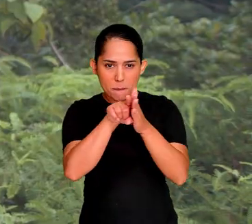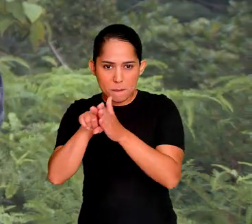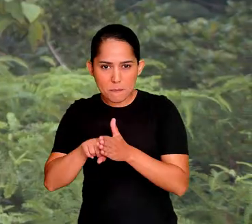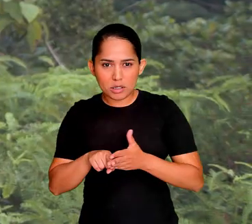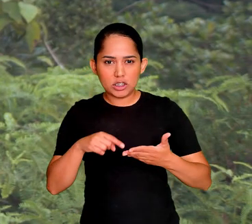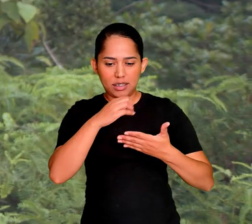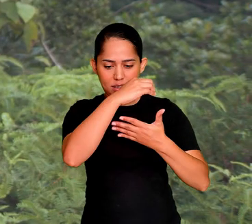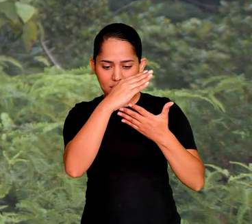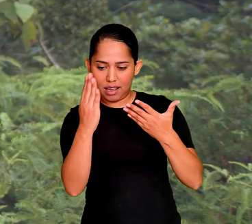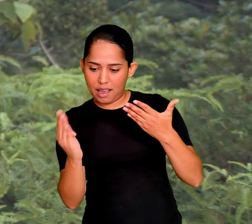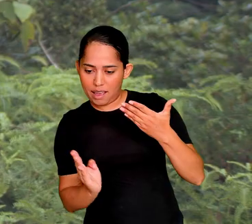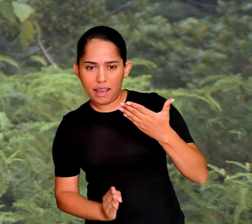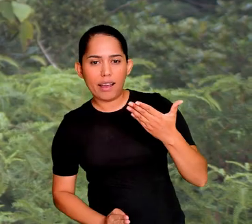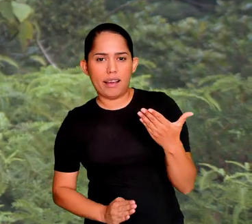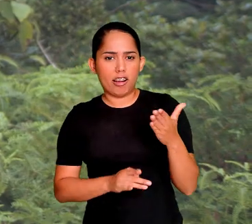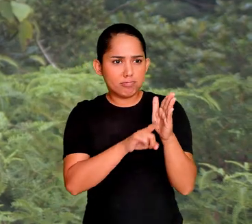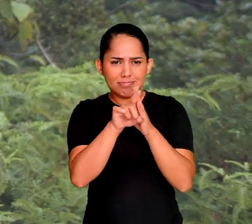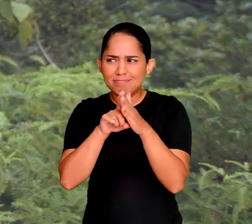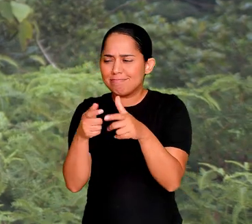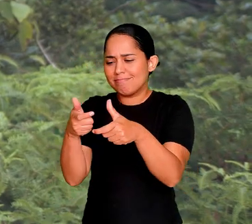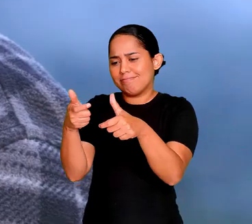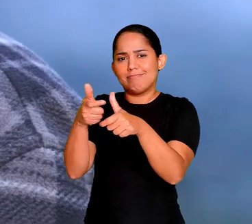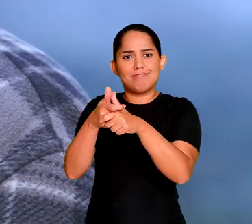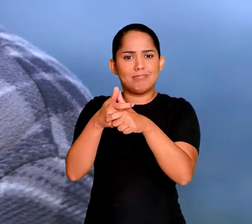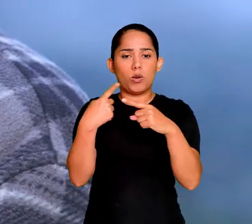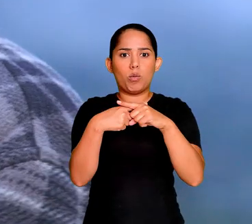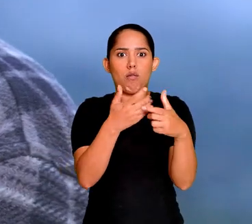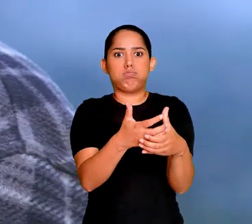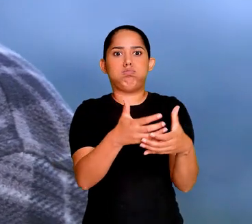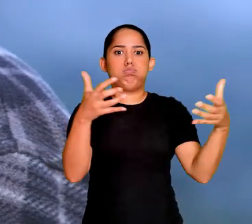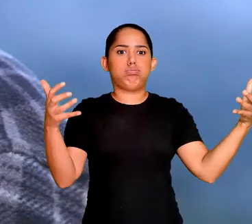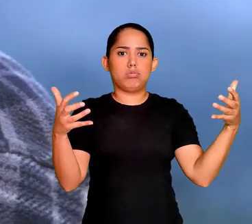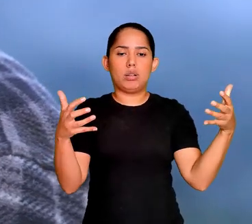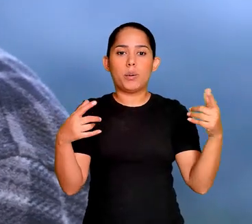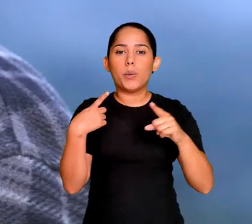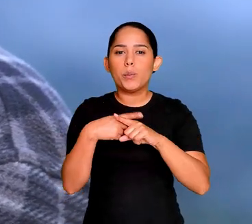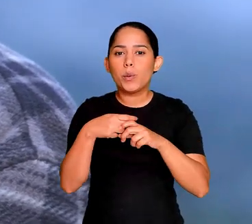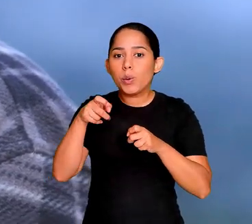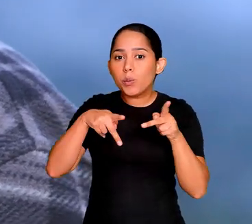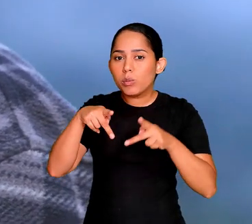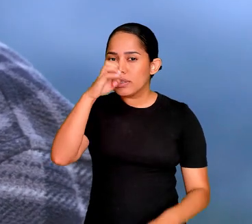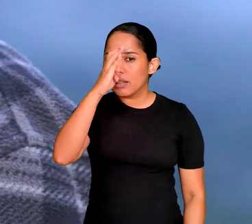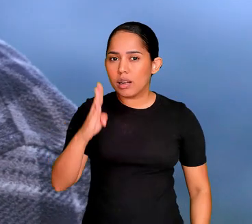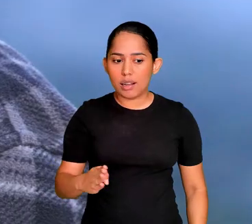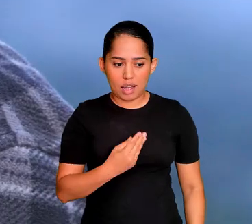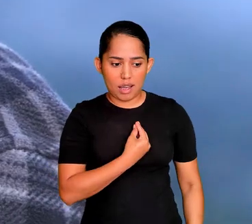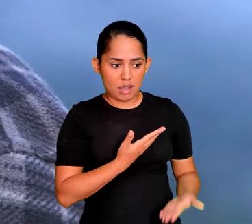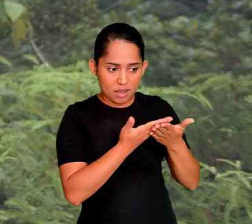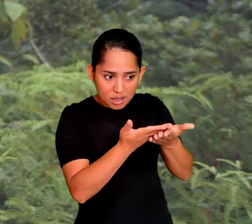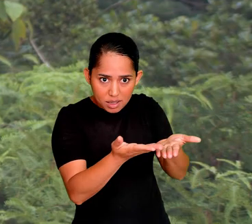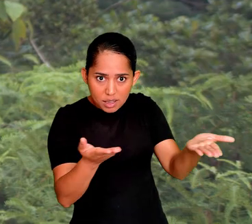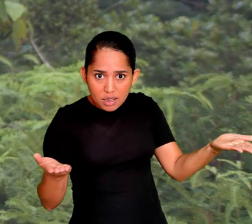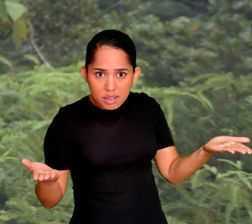A pesquisa feita na Mata Atlântica ela é muito reduzida. E isso tem uma contradição enorme, porque é onde está grande parte da população